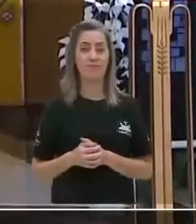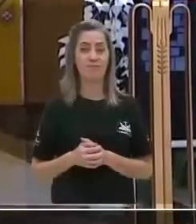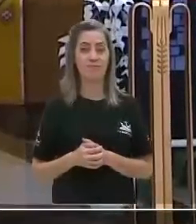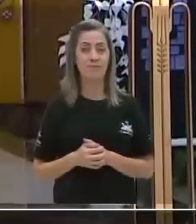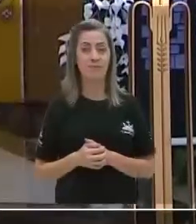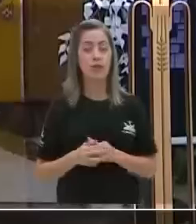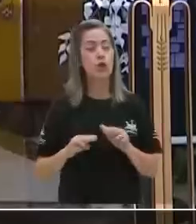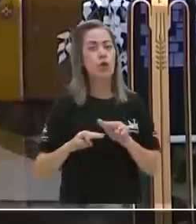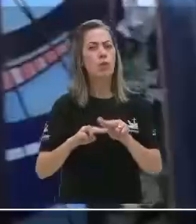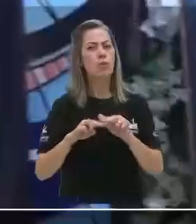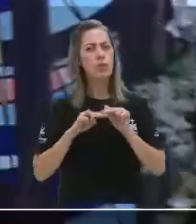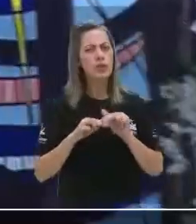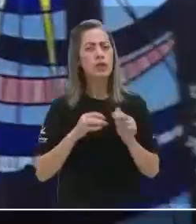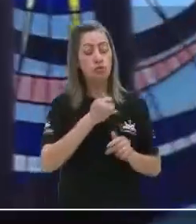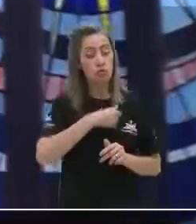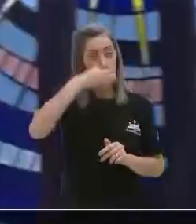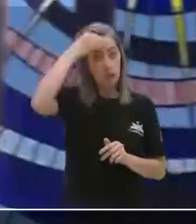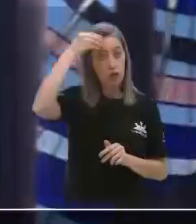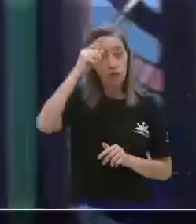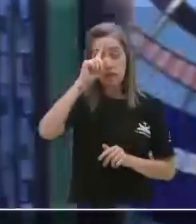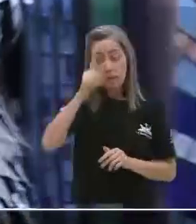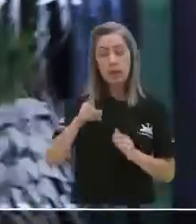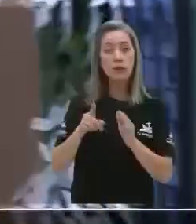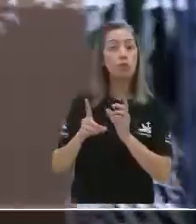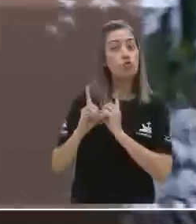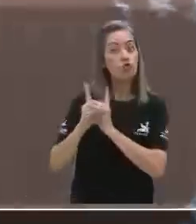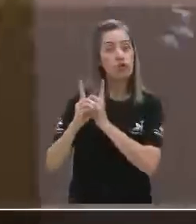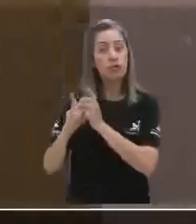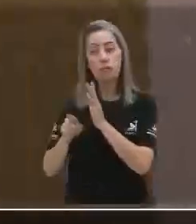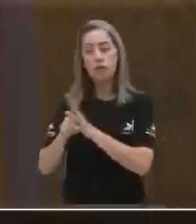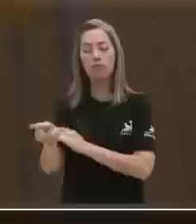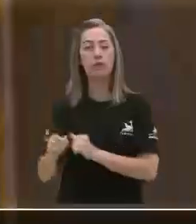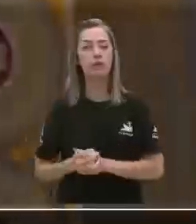Por isso ele manda perguntar: és tu?